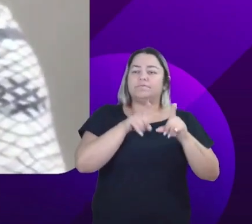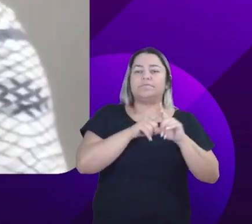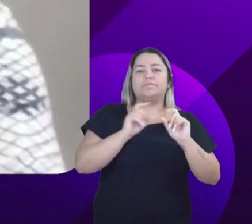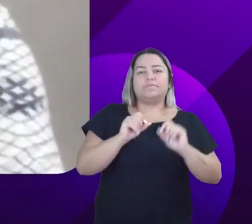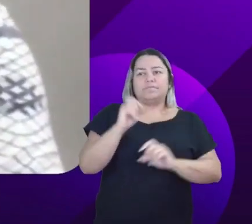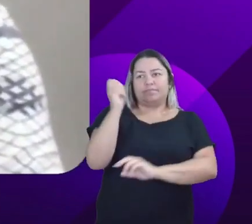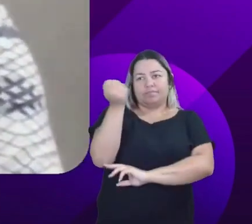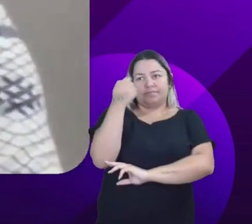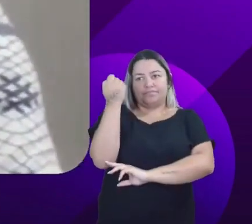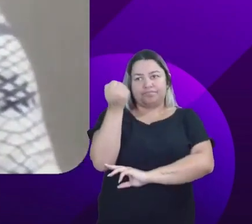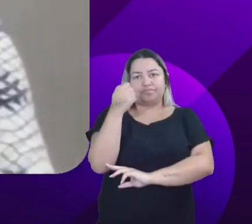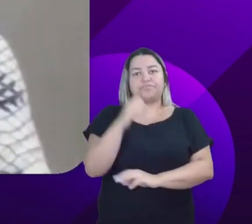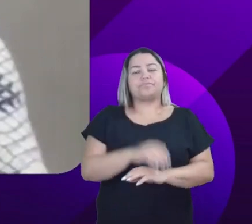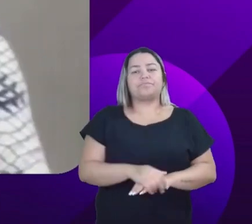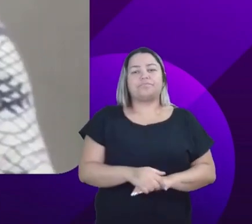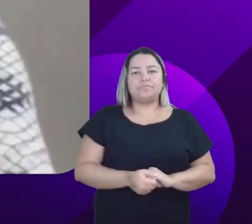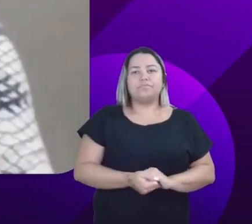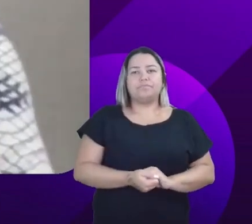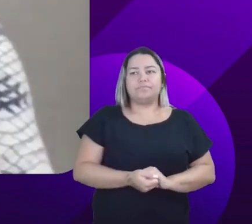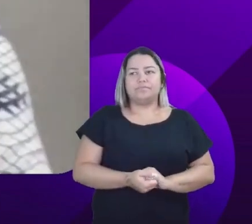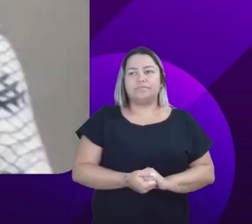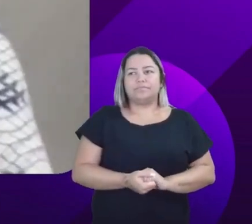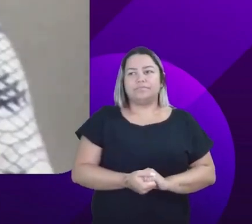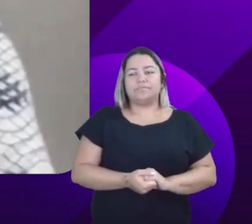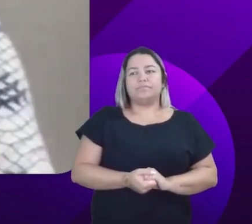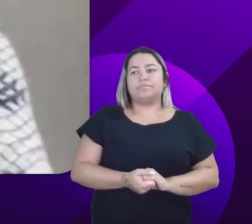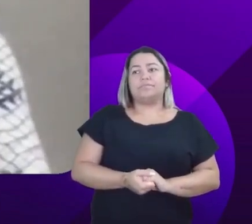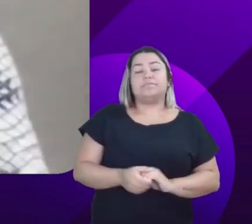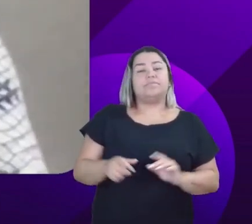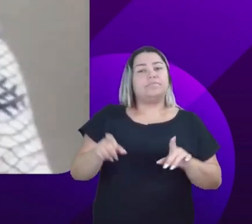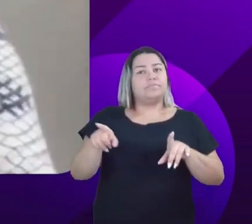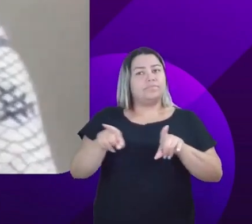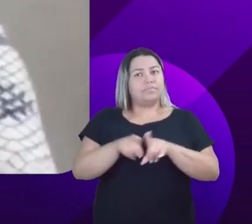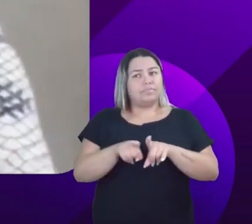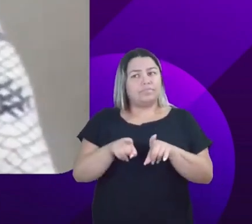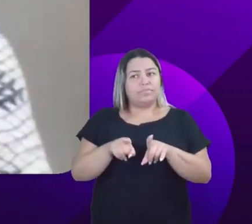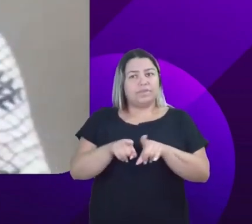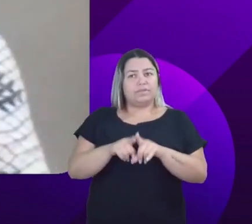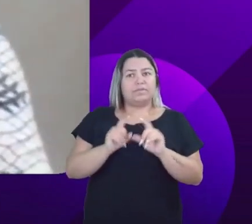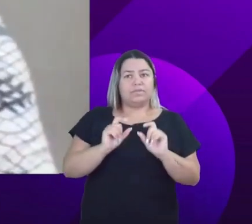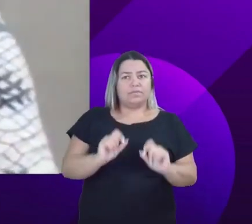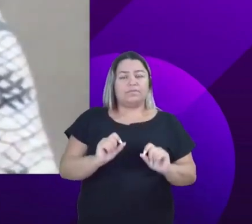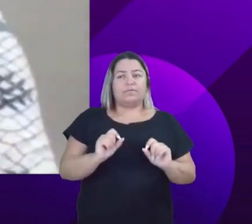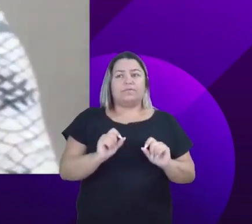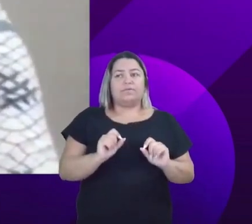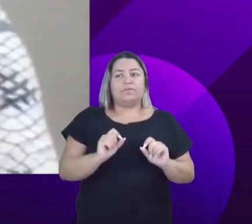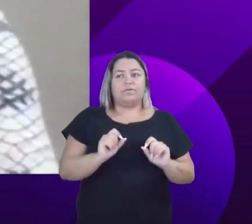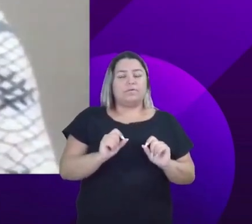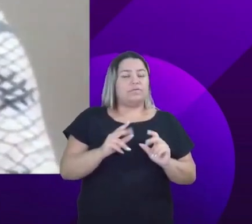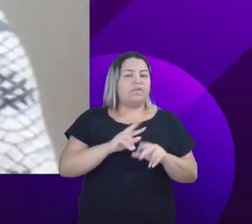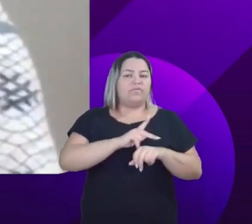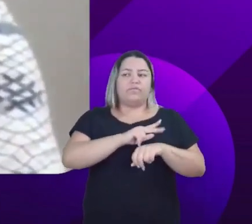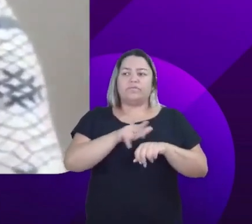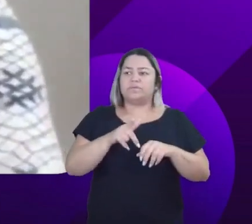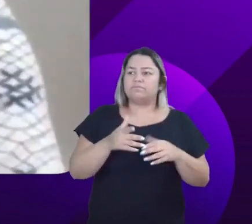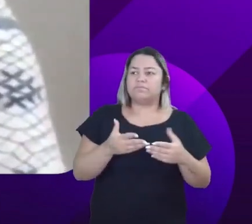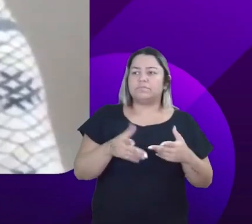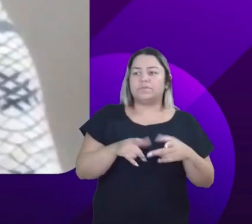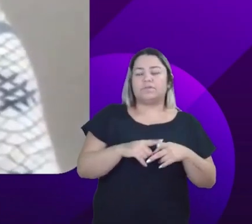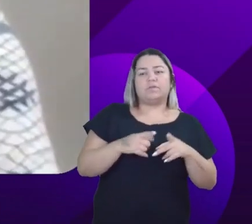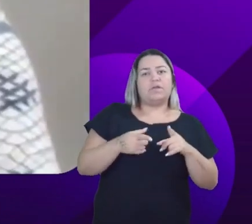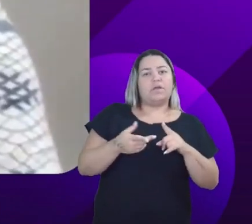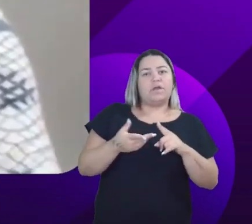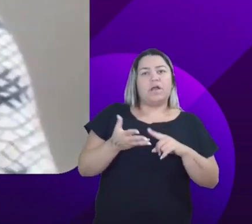Então, essa questão da precipitação pluviométrica, enfim, né, da